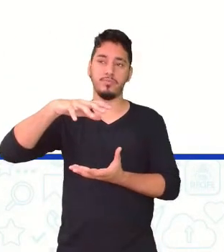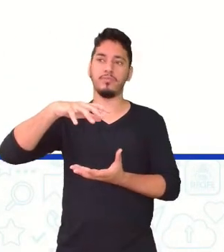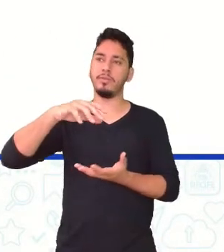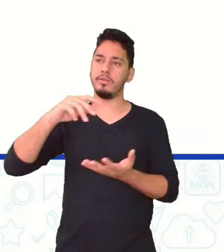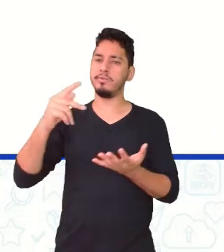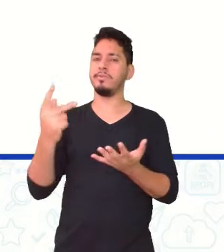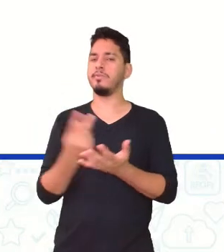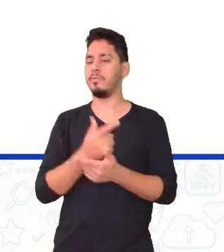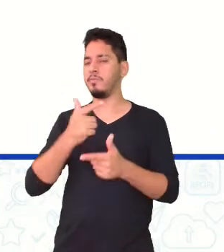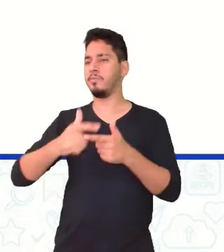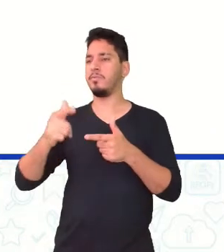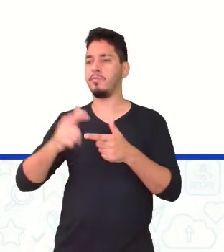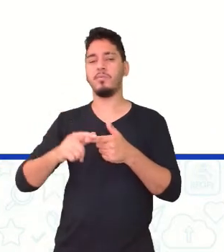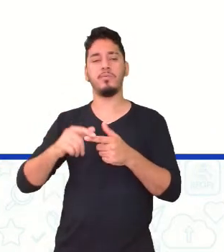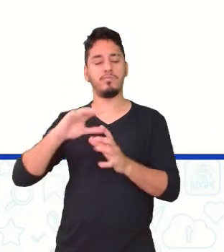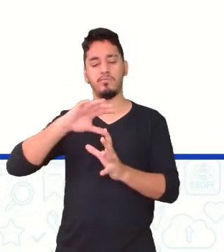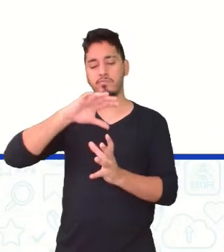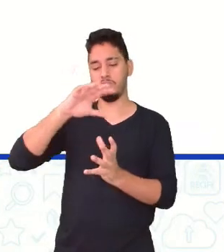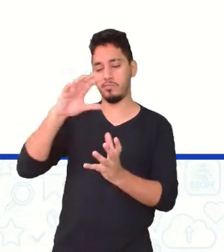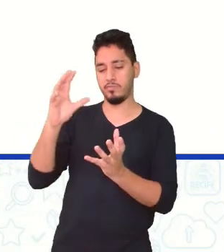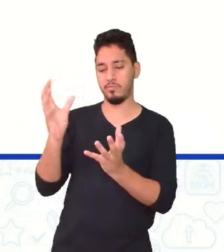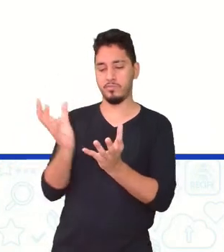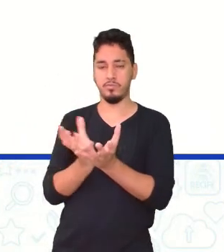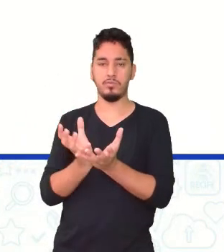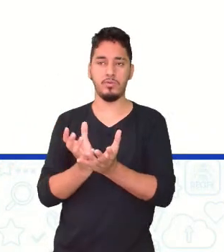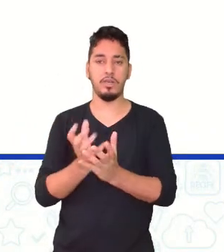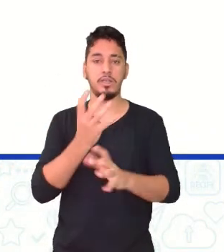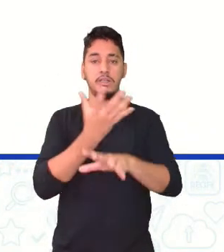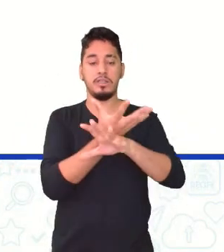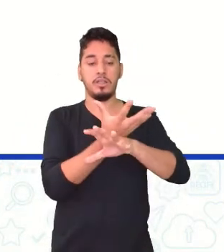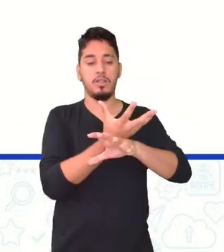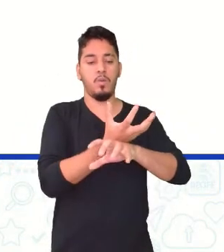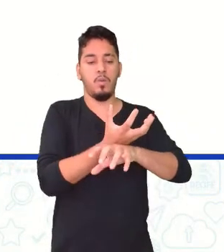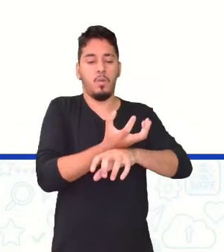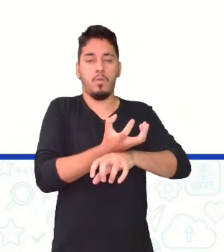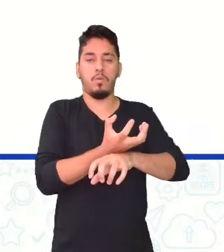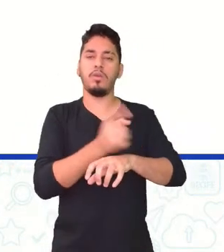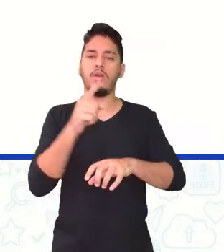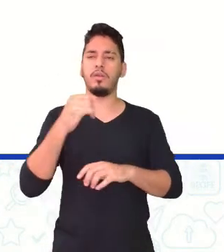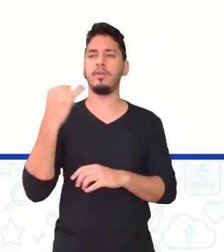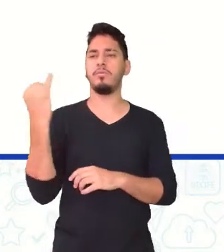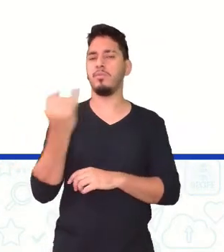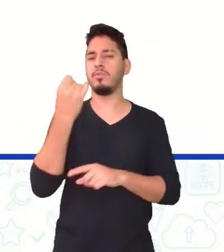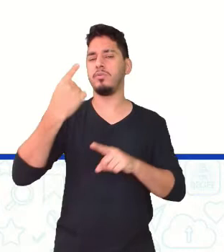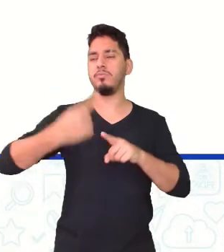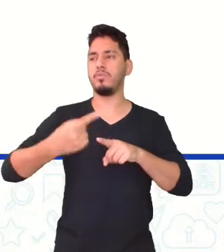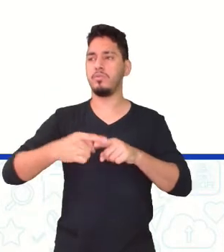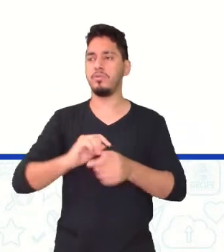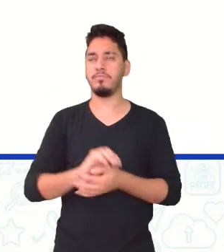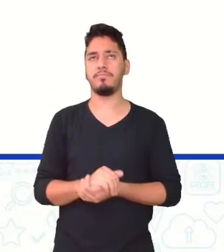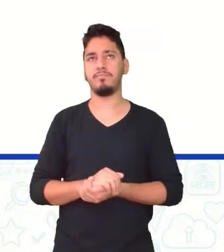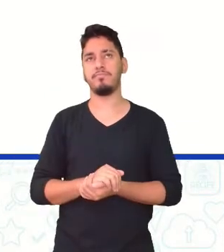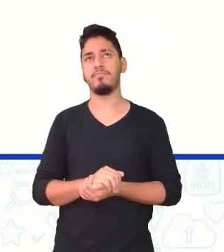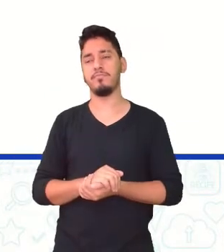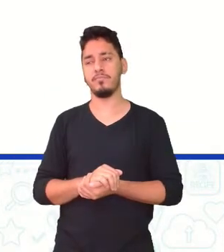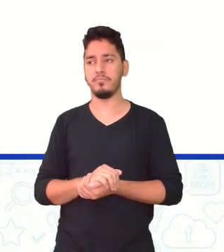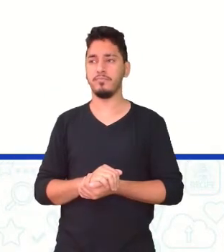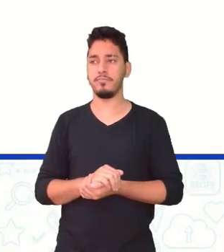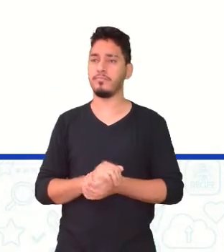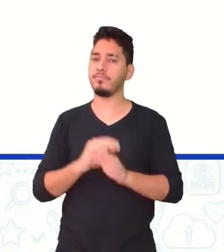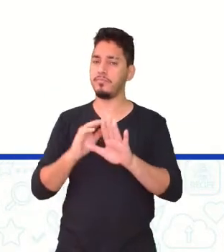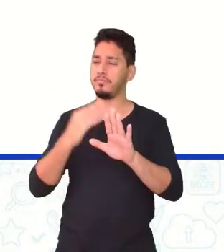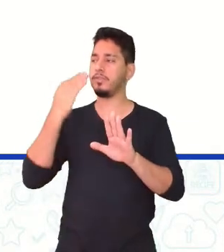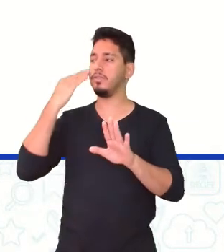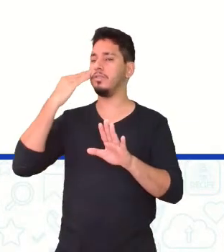muitos aí no globo todo, né? A seca é super importante, um fenômeno importante, por quê? Porque, como a gente